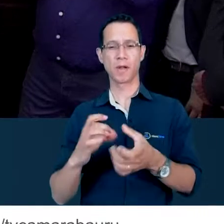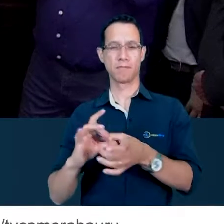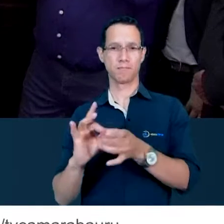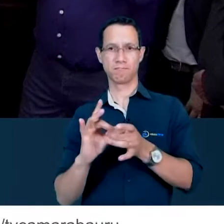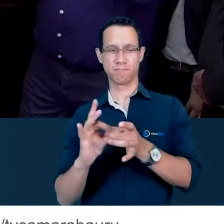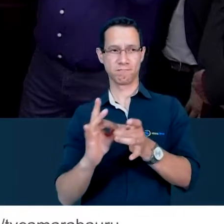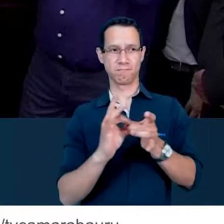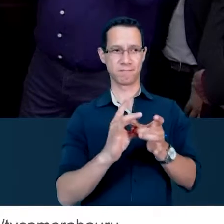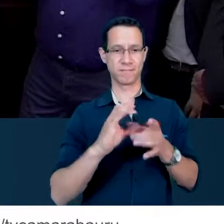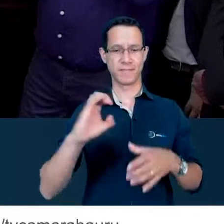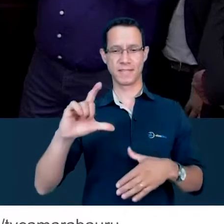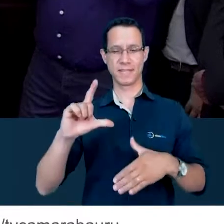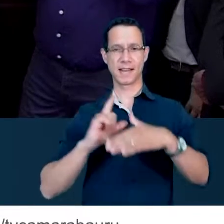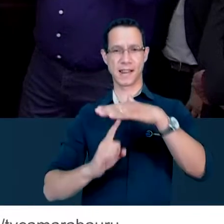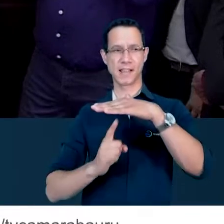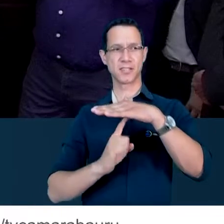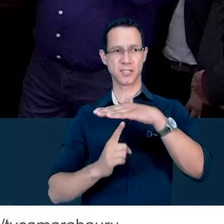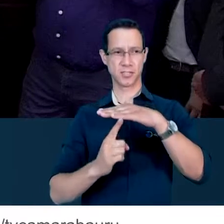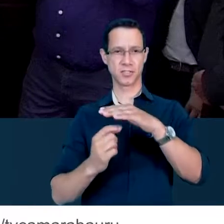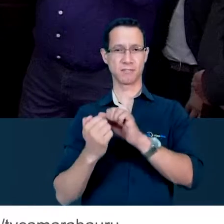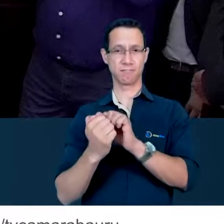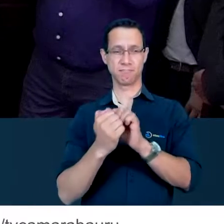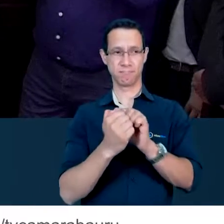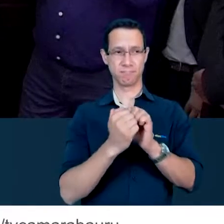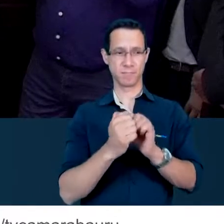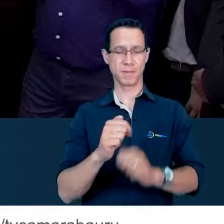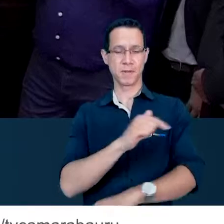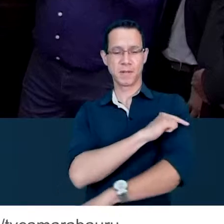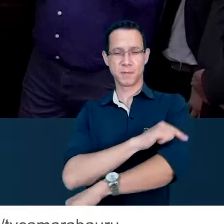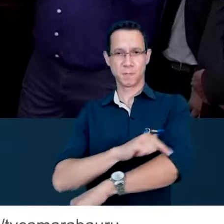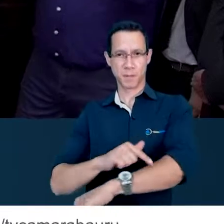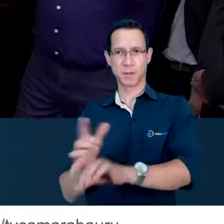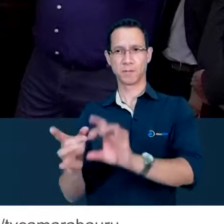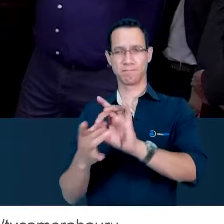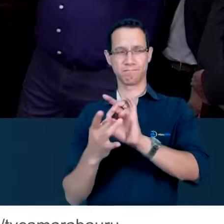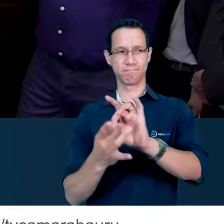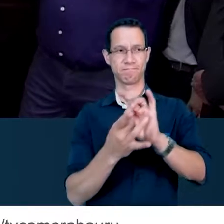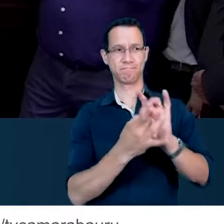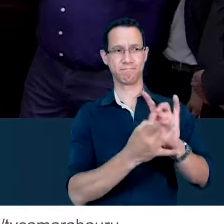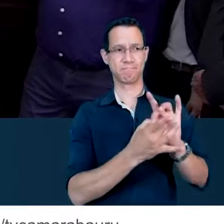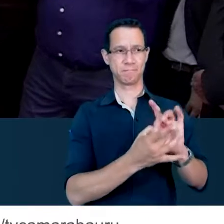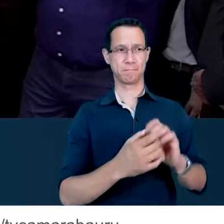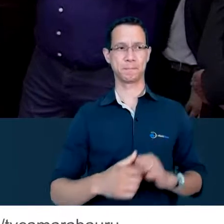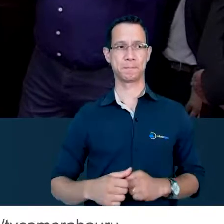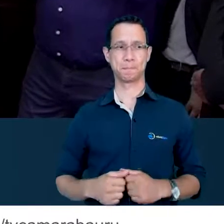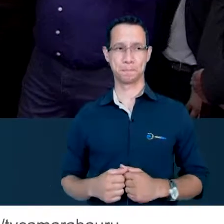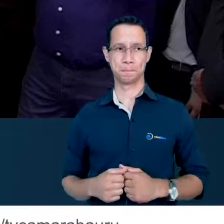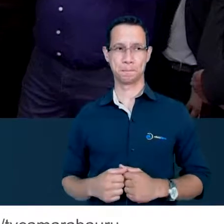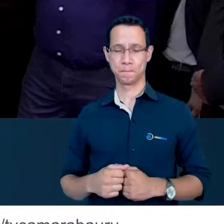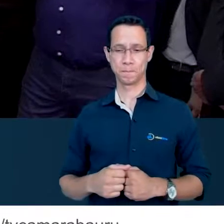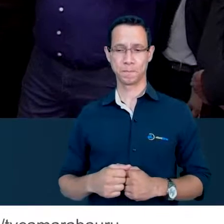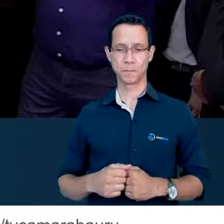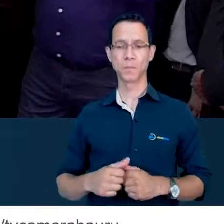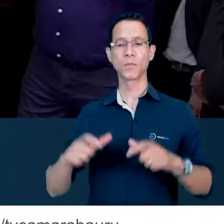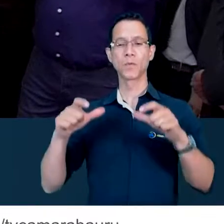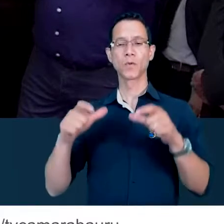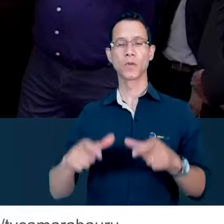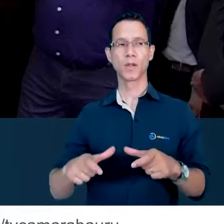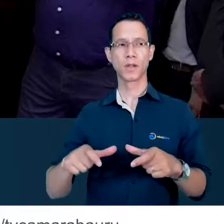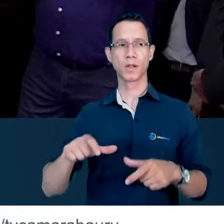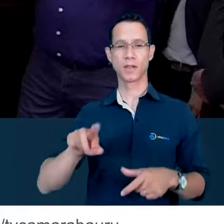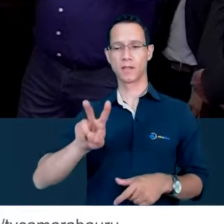clientes, cultivando sempre o respeito e a parceria. Situada na Vila São João do